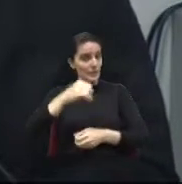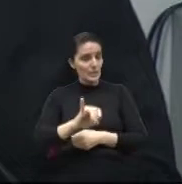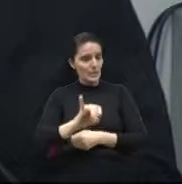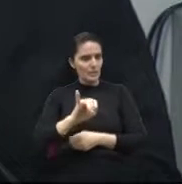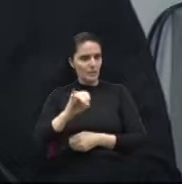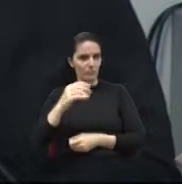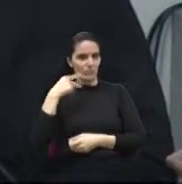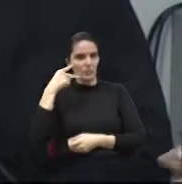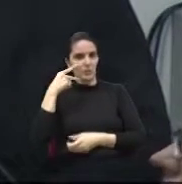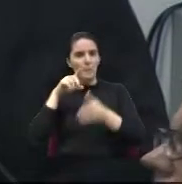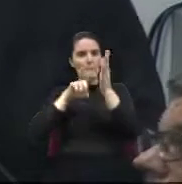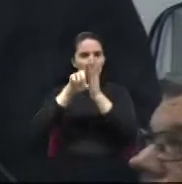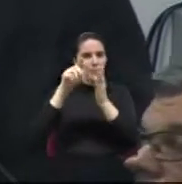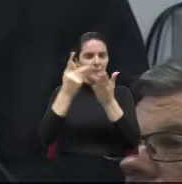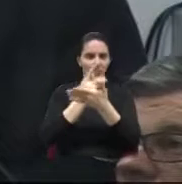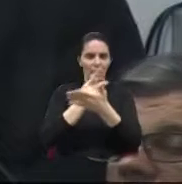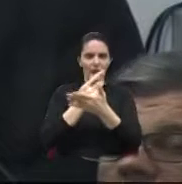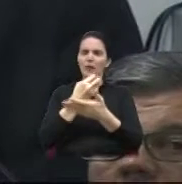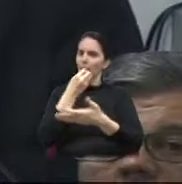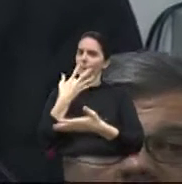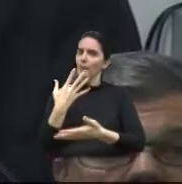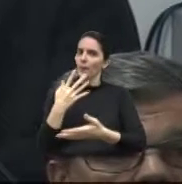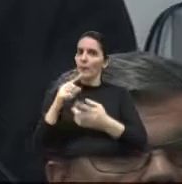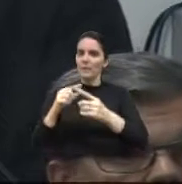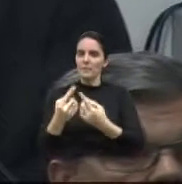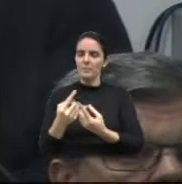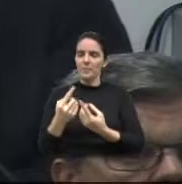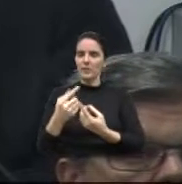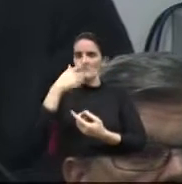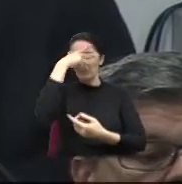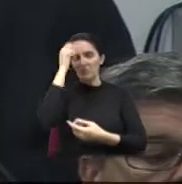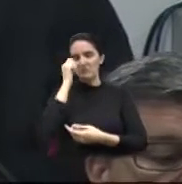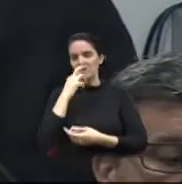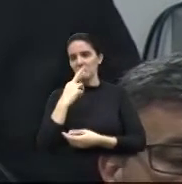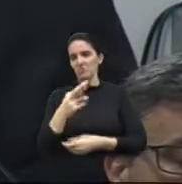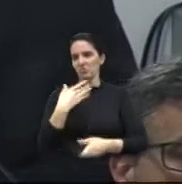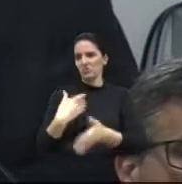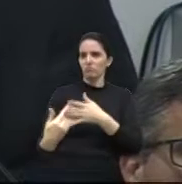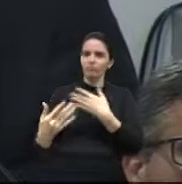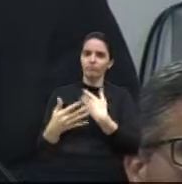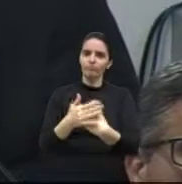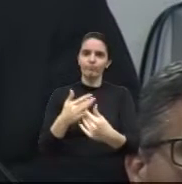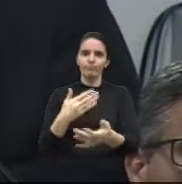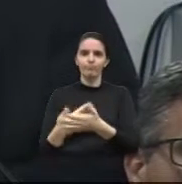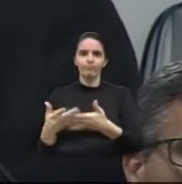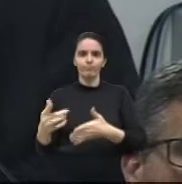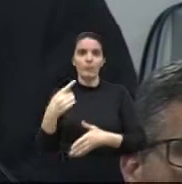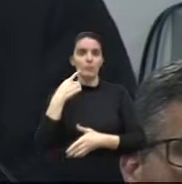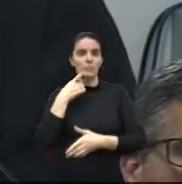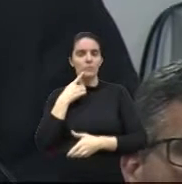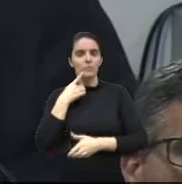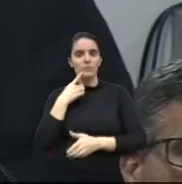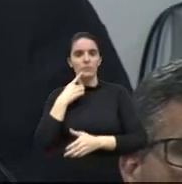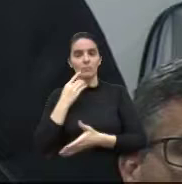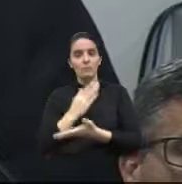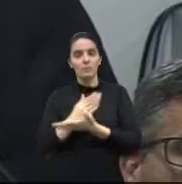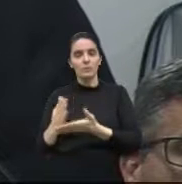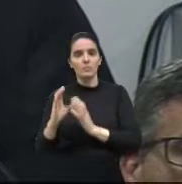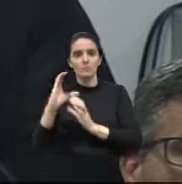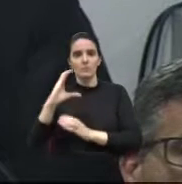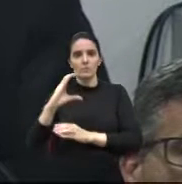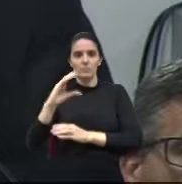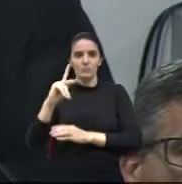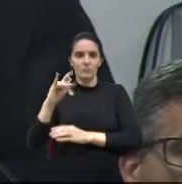algum. E eles responderam da forma que eles quiseram. Foi por isso que eu abri a CPI. Está aberto, se algum vereador quiser